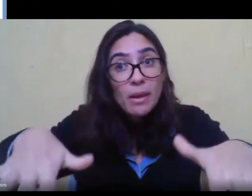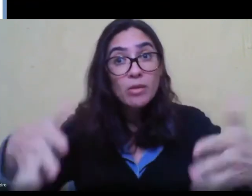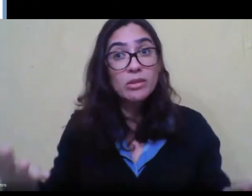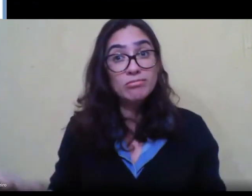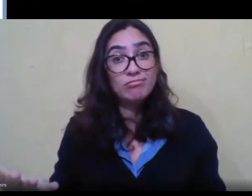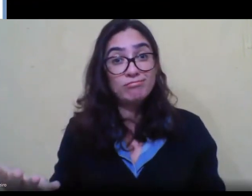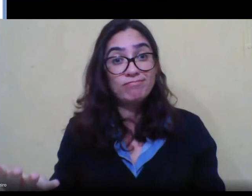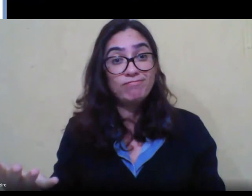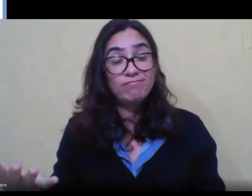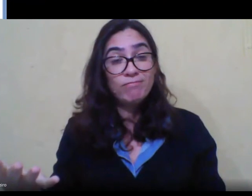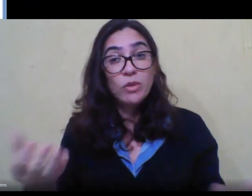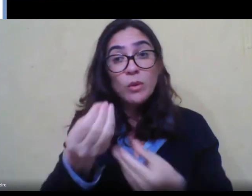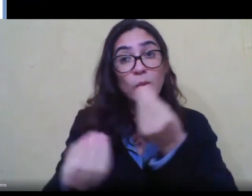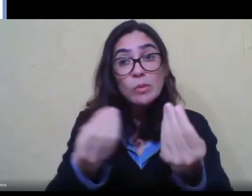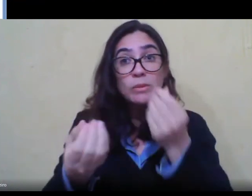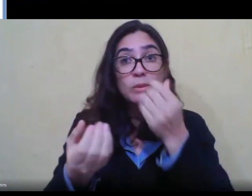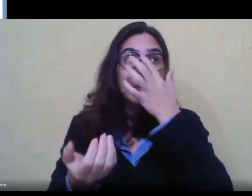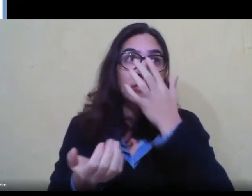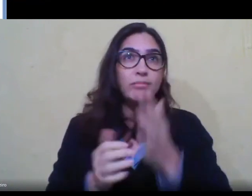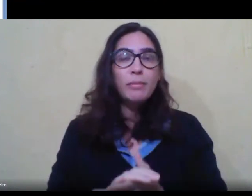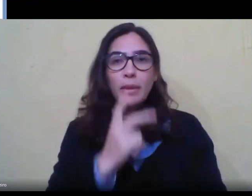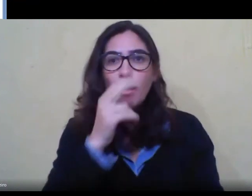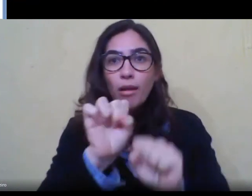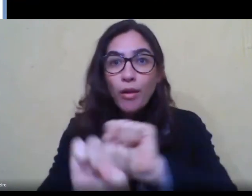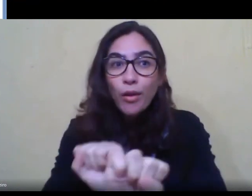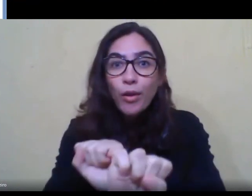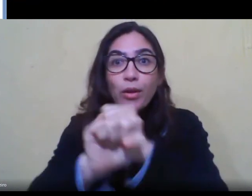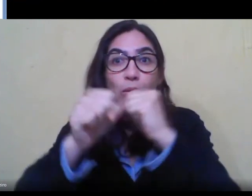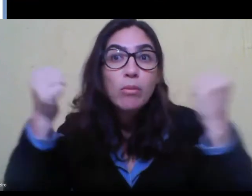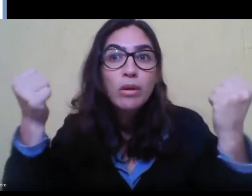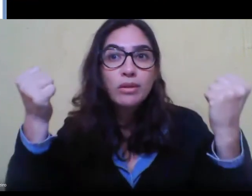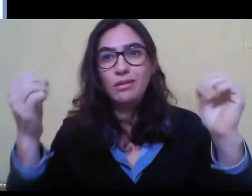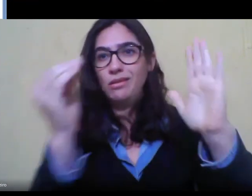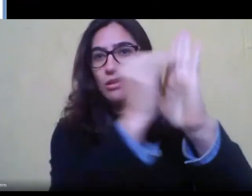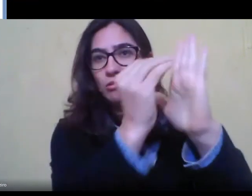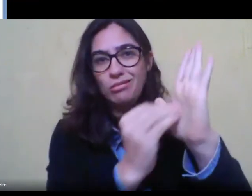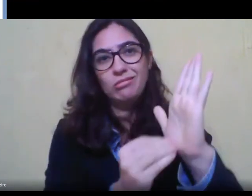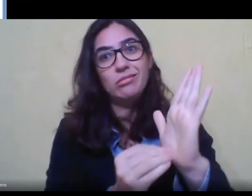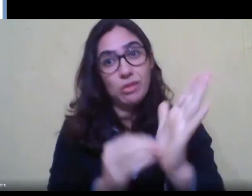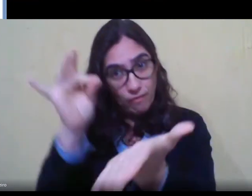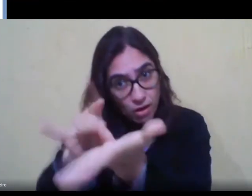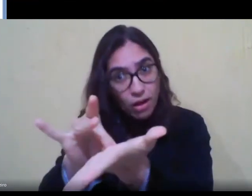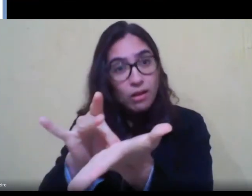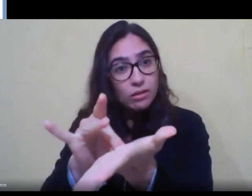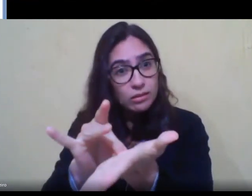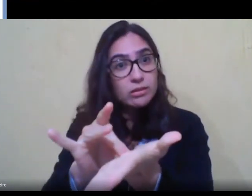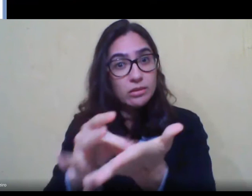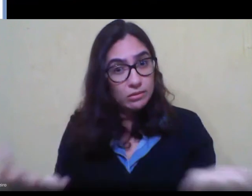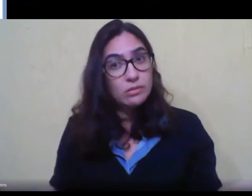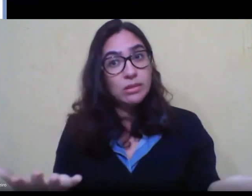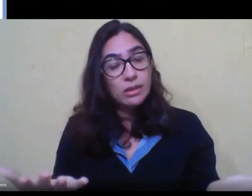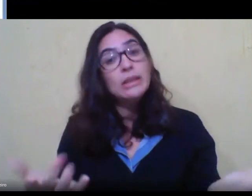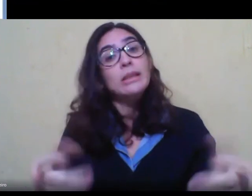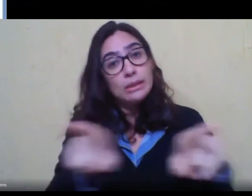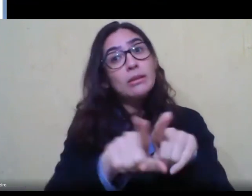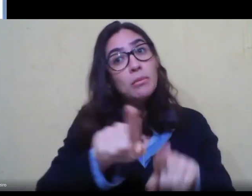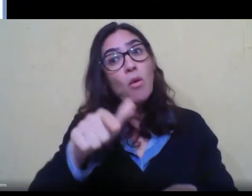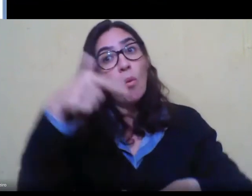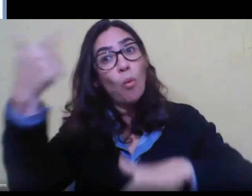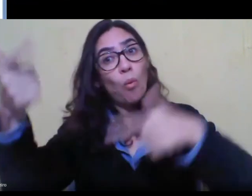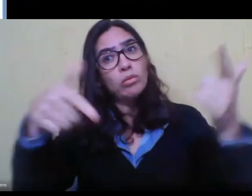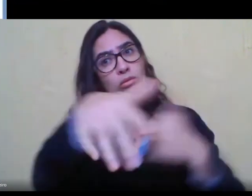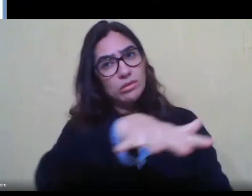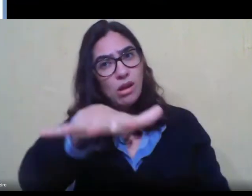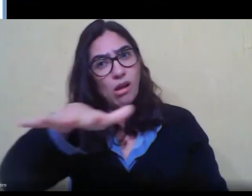impossibilidade. Mesmo, né? Eu acho que isso deve acontecer com outras áreas, mas aí, né?